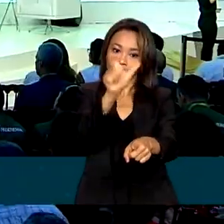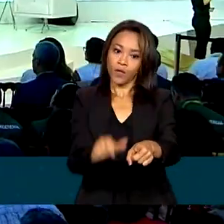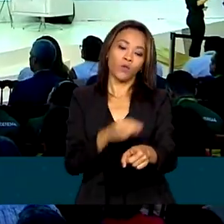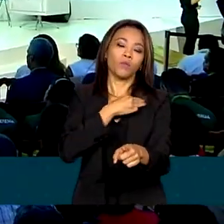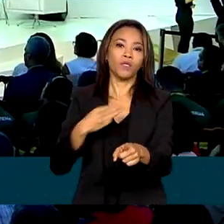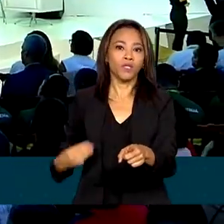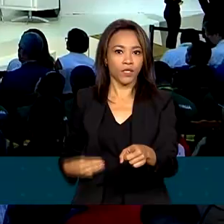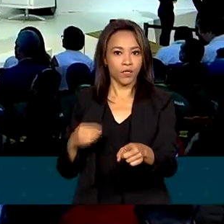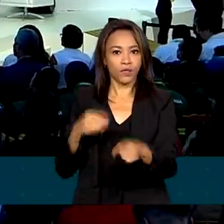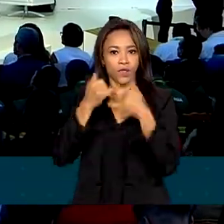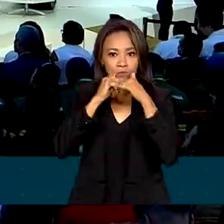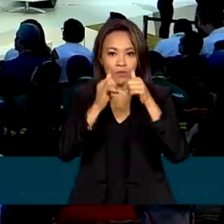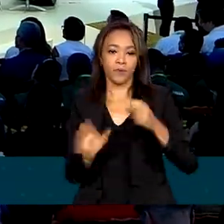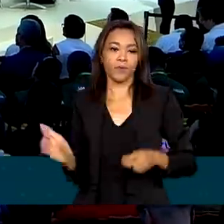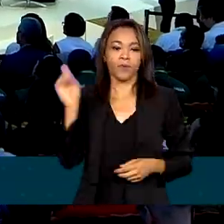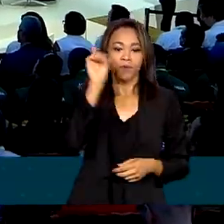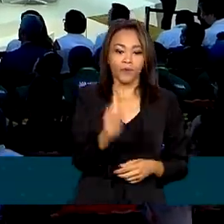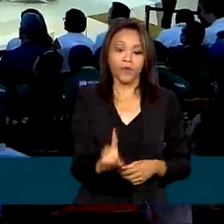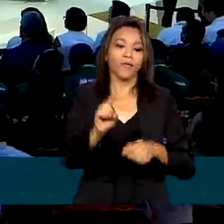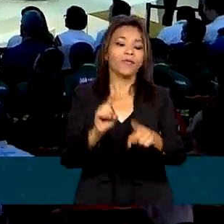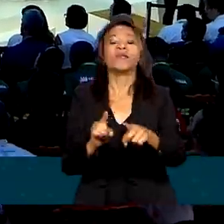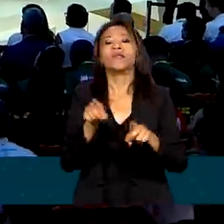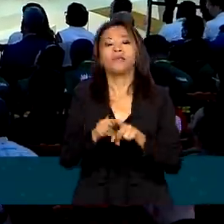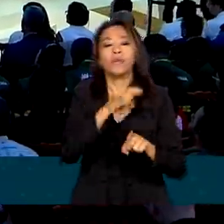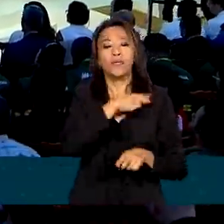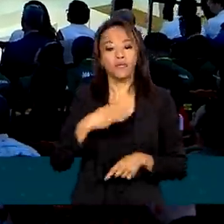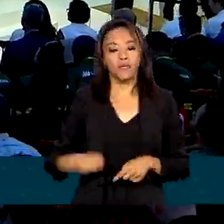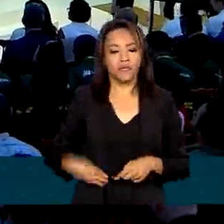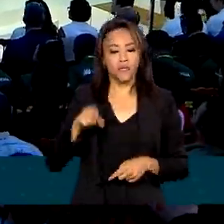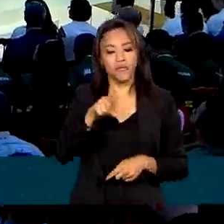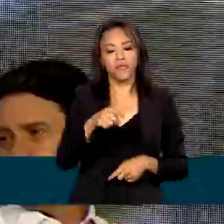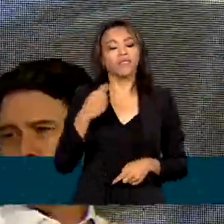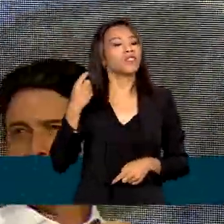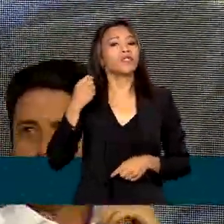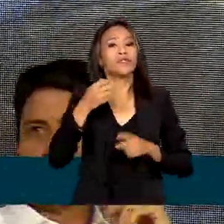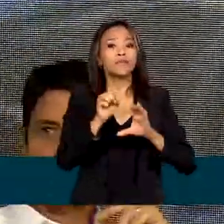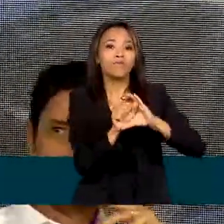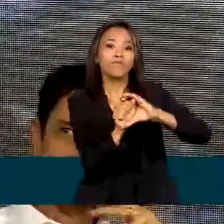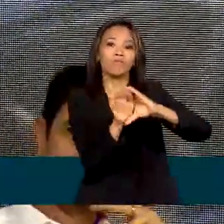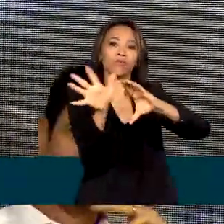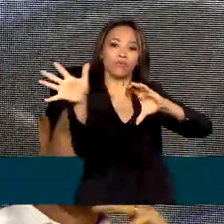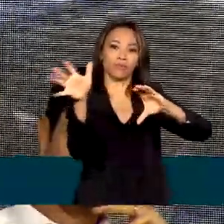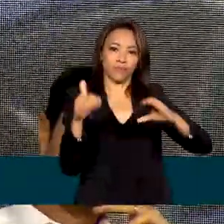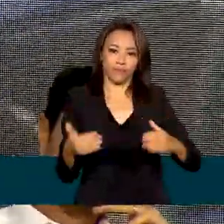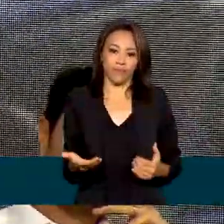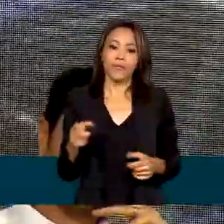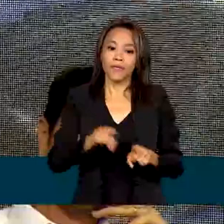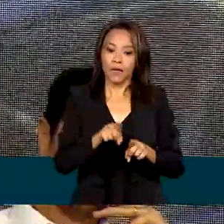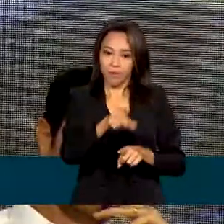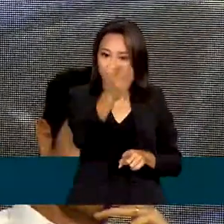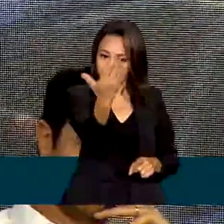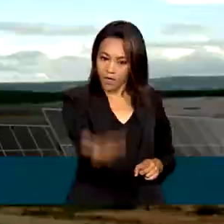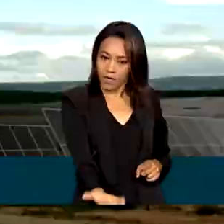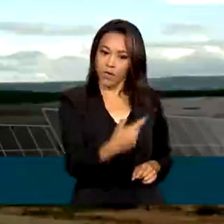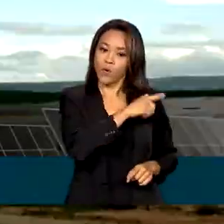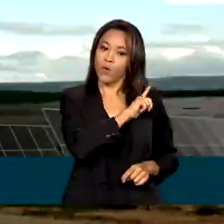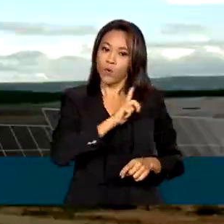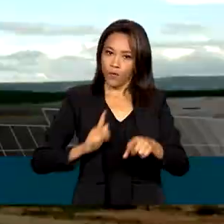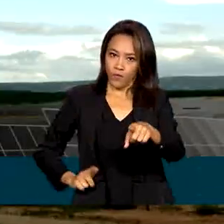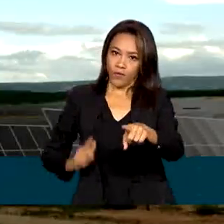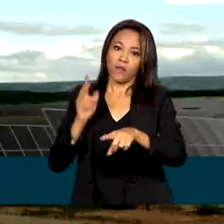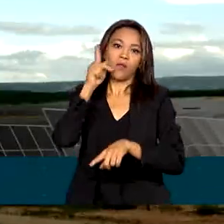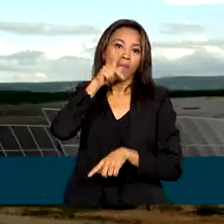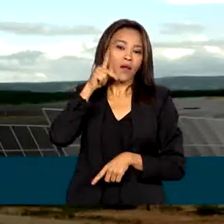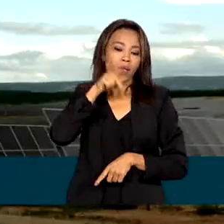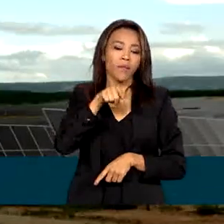Silveira, e da ministra de Ciência, Tecnologia e Inovação, Luciana Santos, além do governador da Paraíba, João Azevedo. O parque